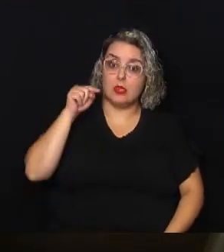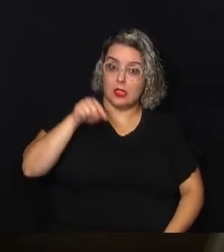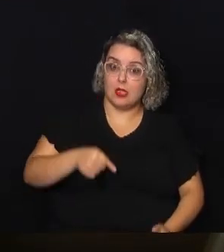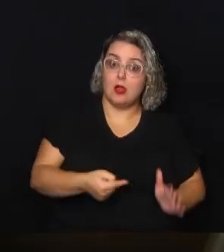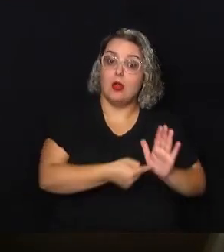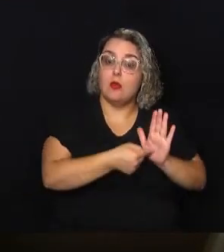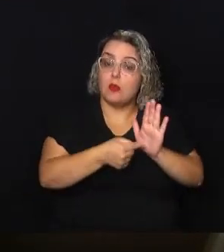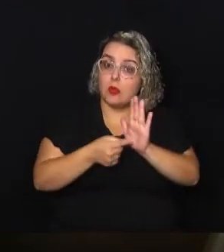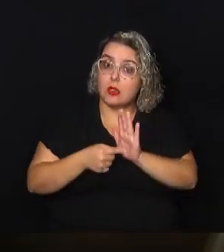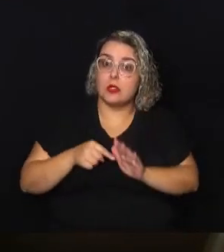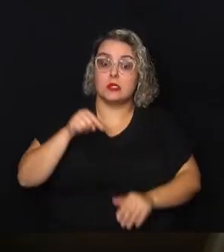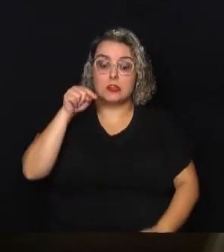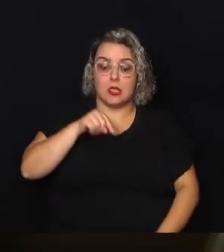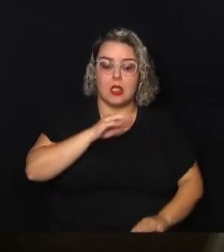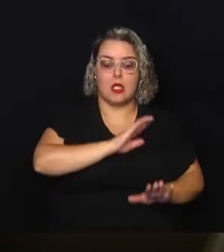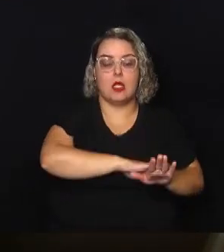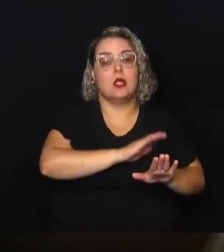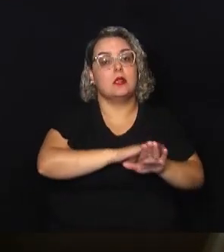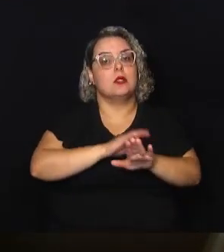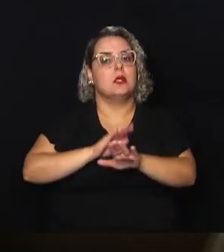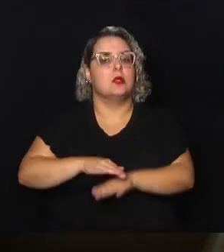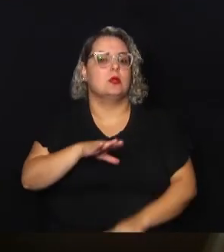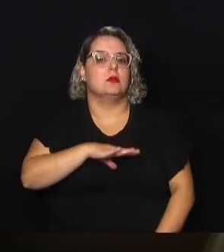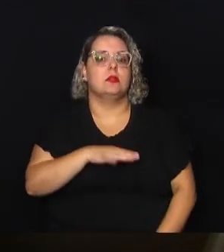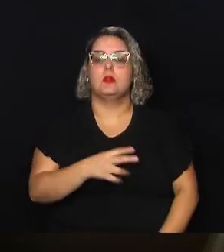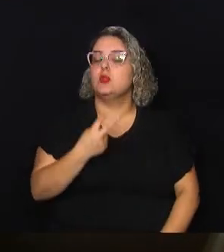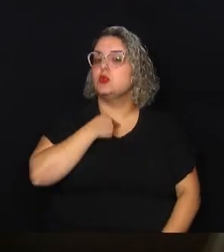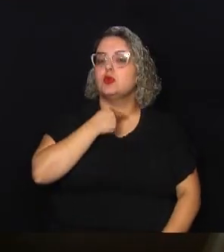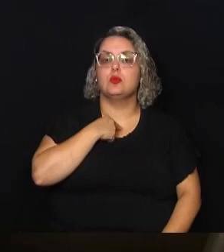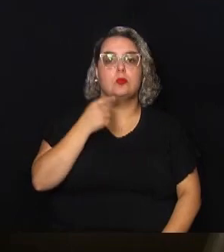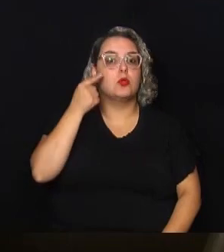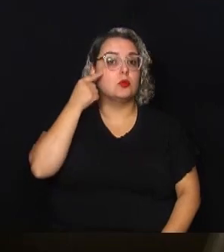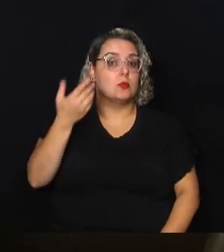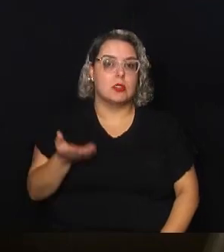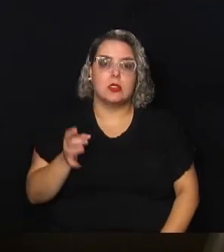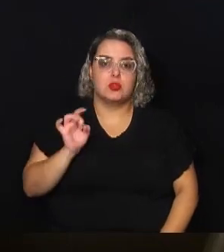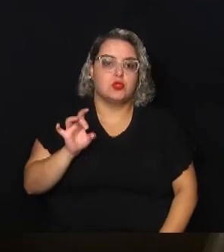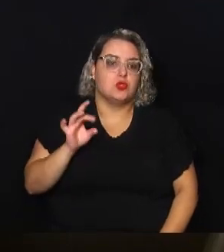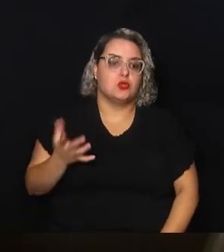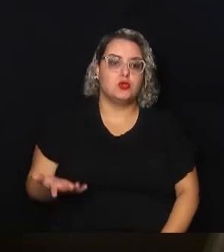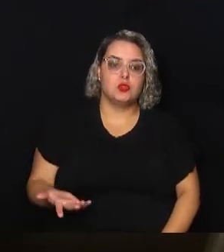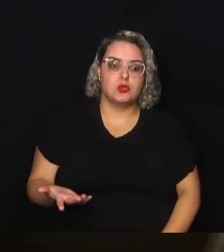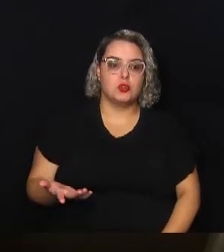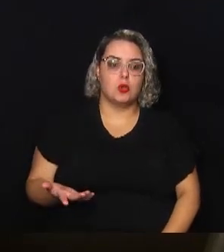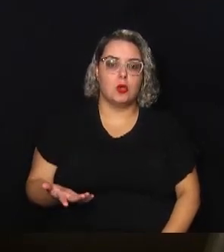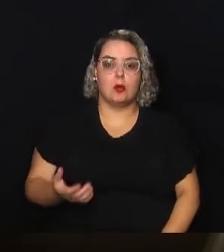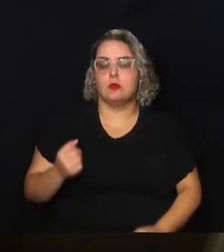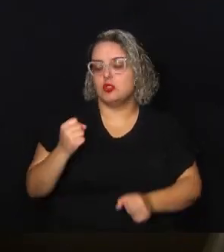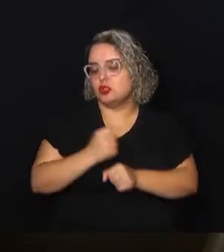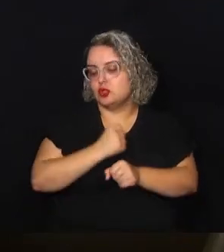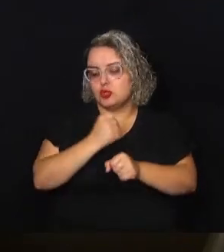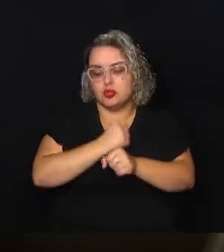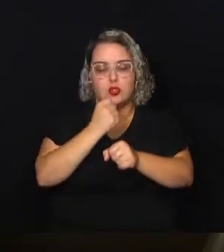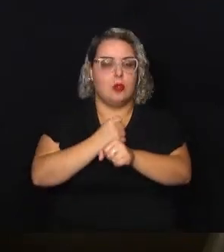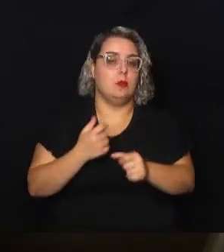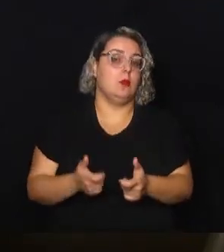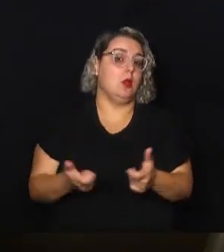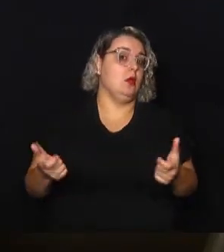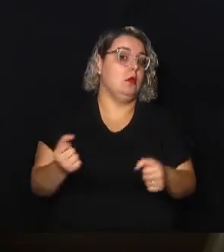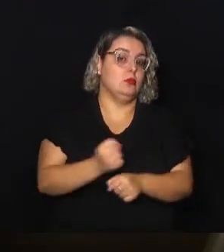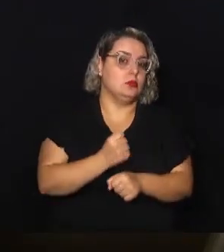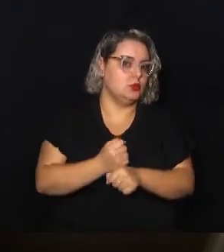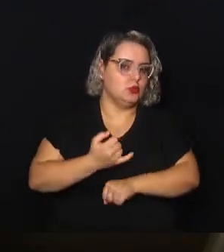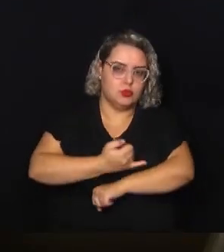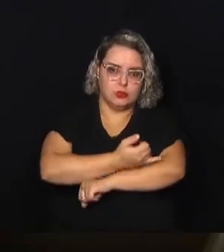é demonstrar que essas ações na cidade elas não podem ser pensadas só do ponto de vista de obras